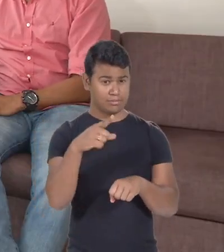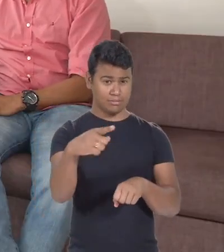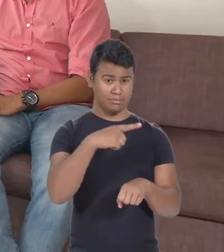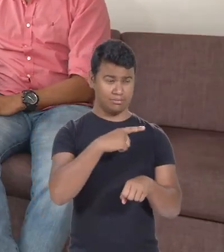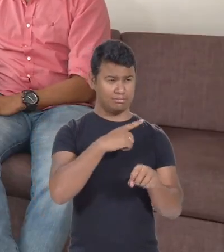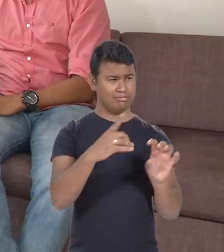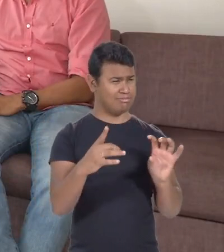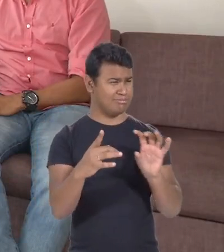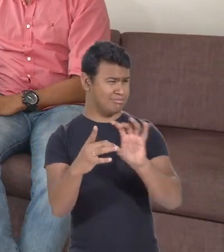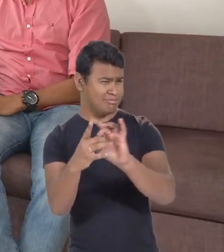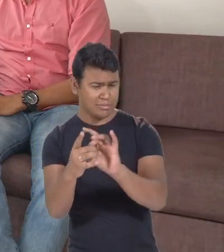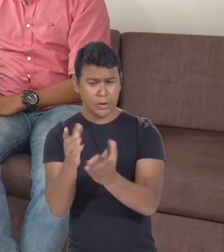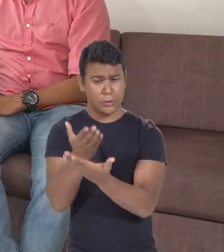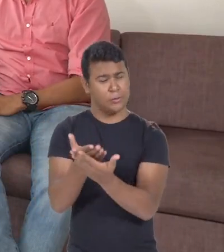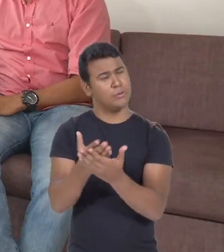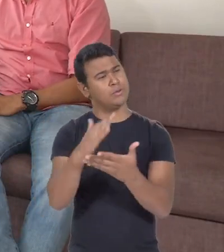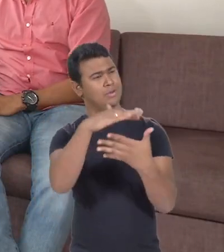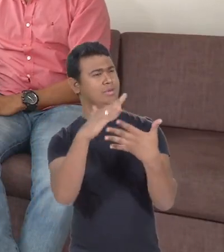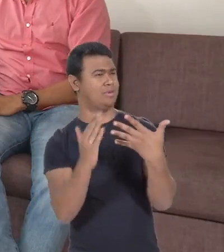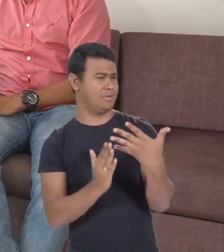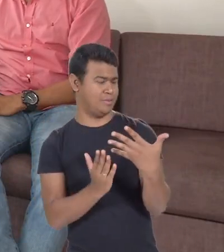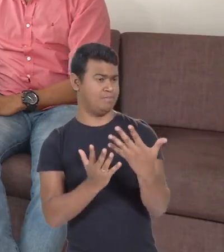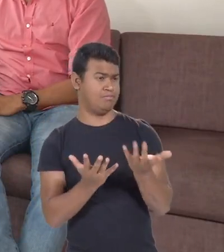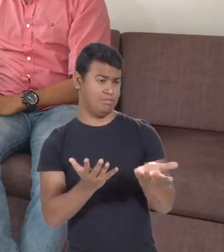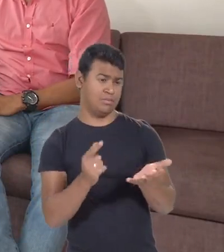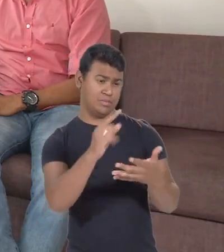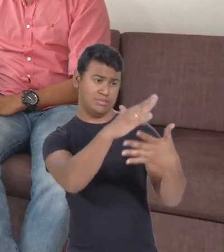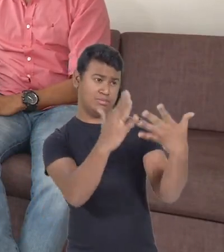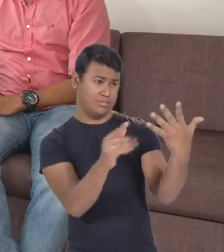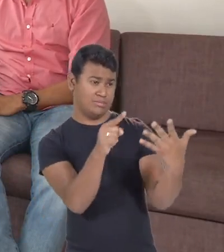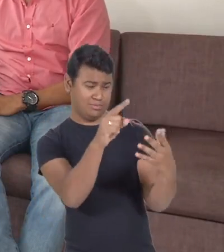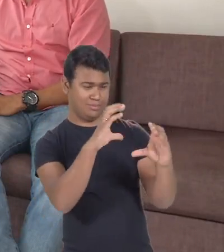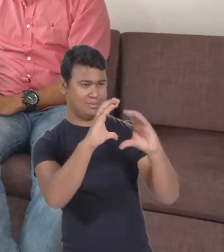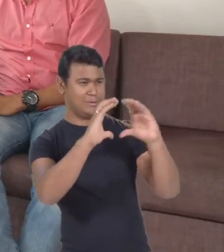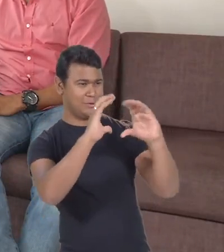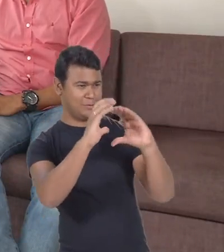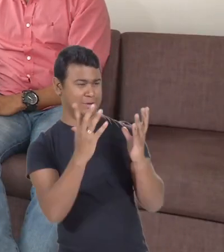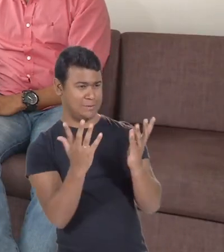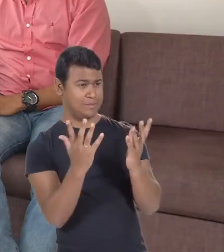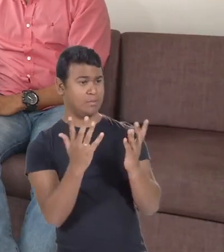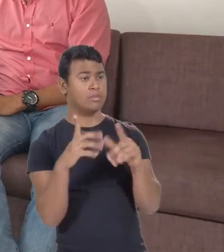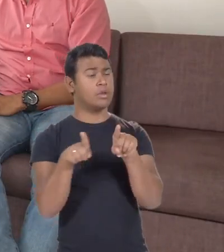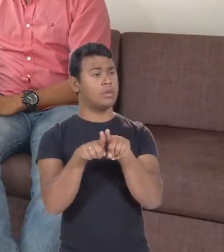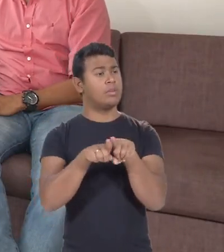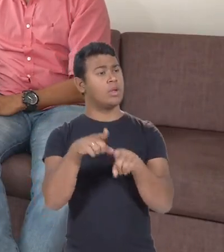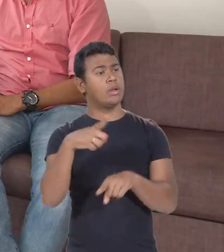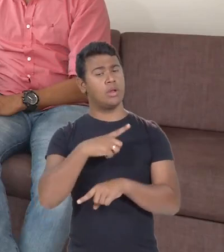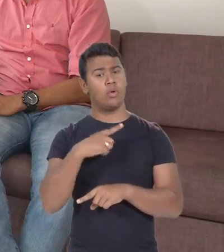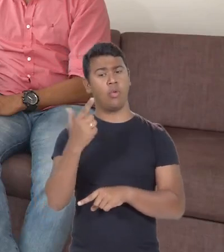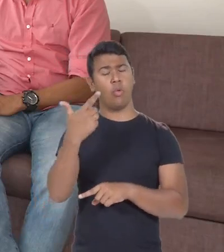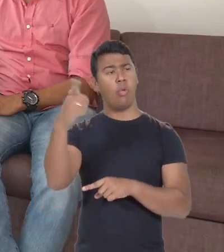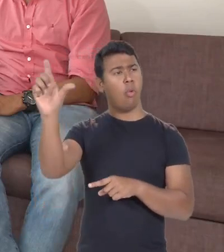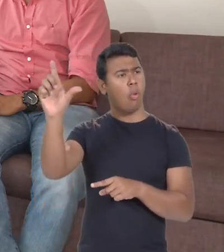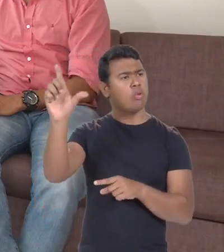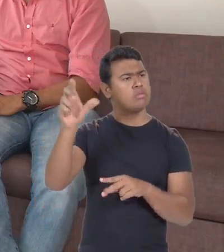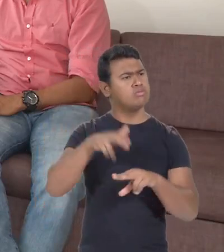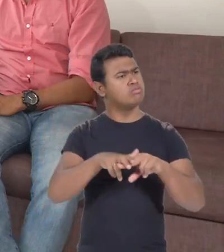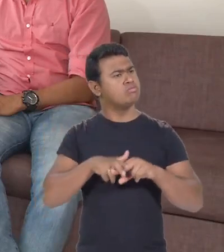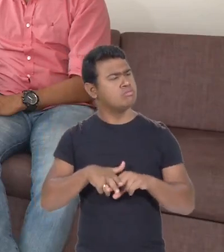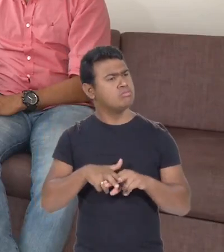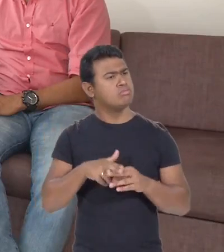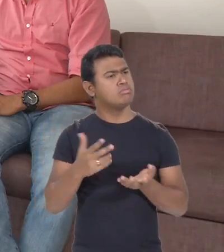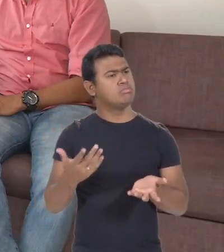atrelada ao estudo da Libras, né? Além de ser essa sua forma de comunicação, existe outro motivo